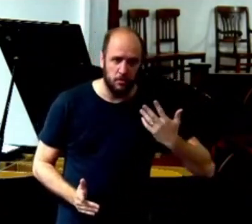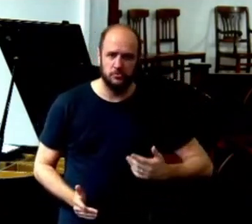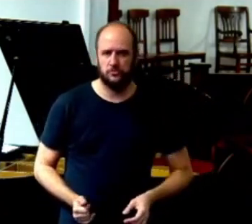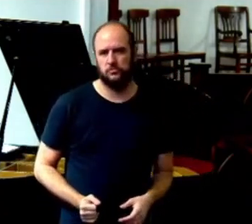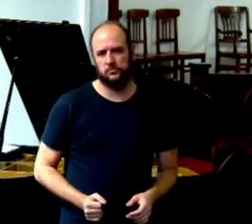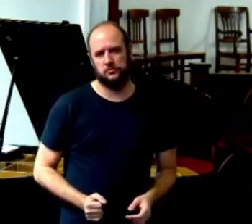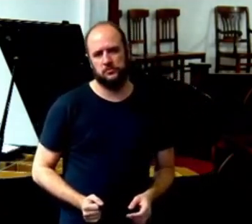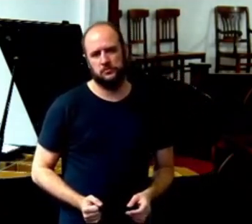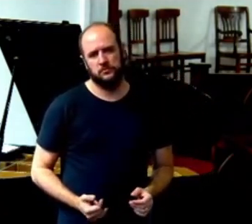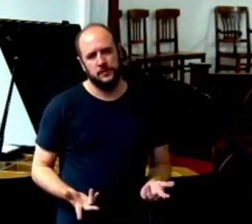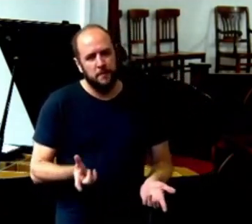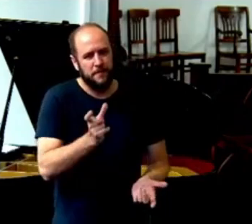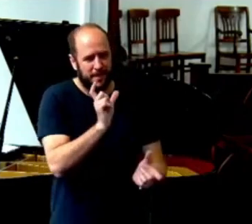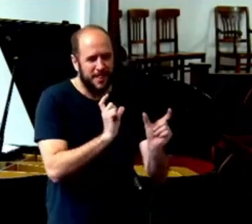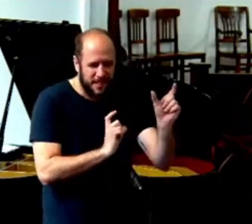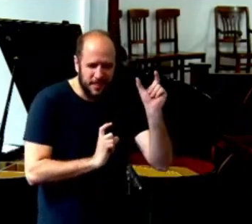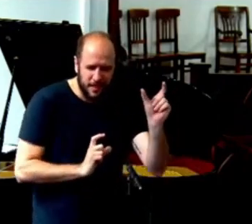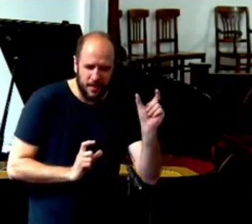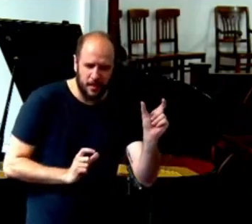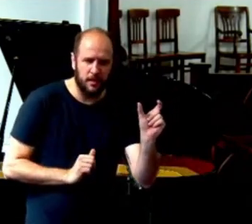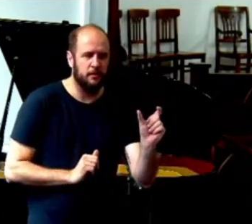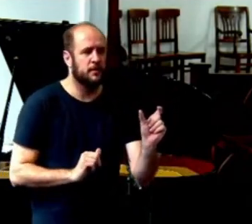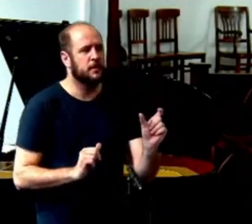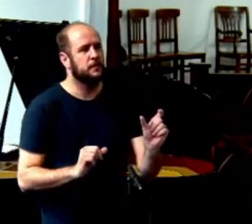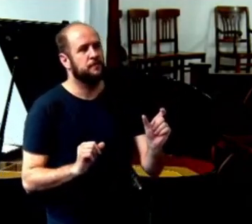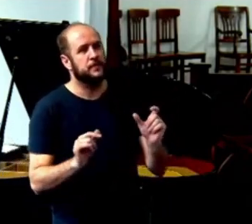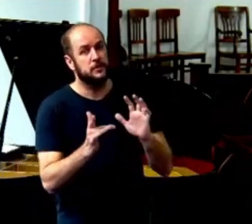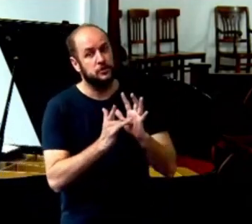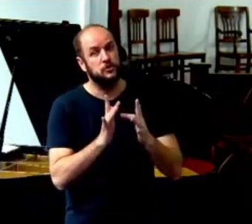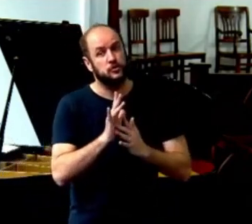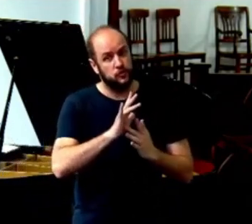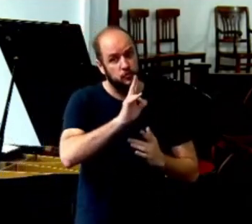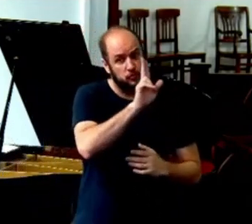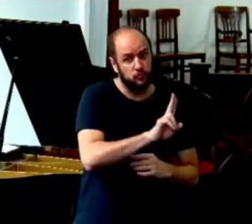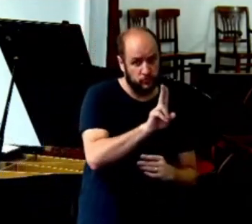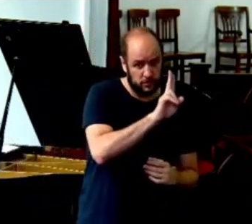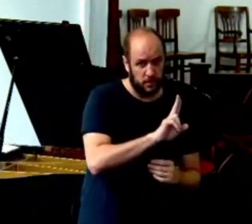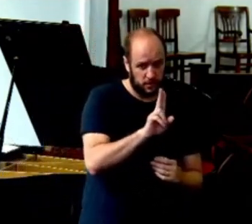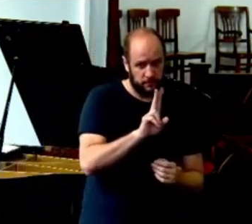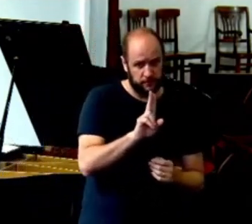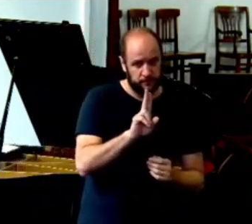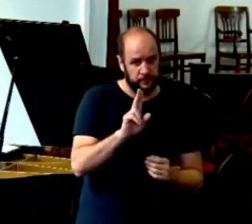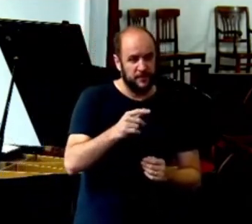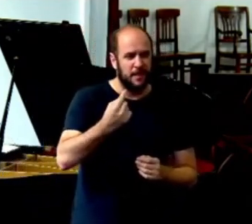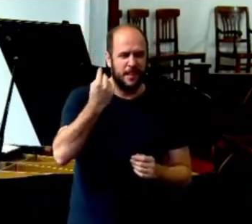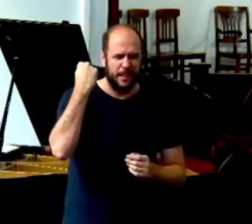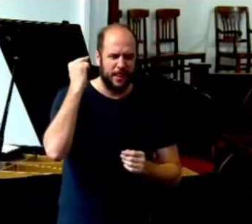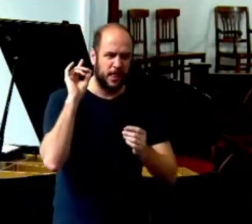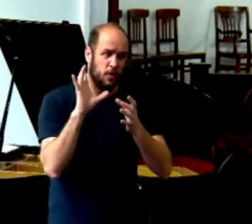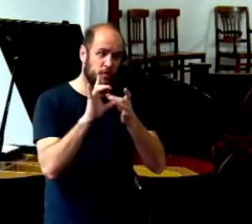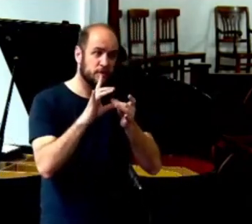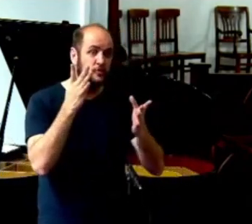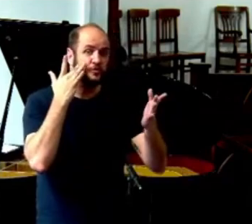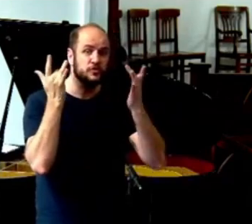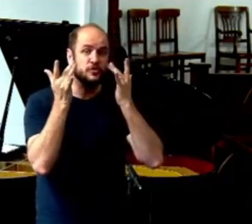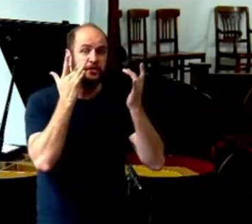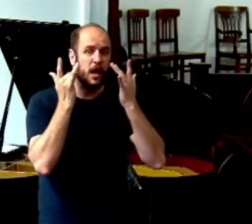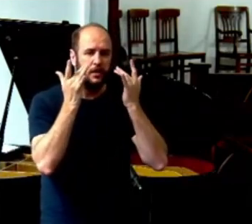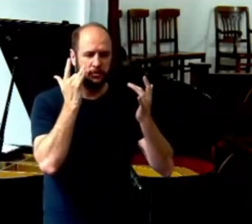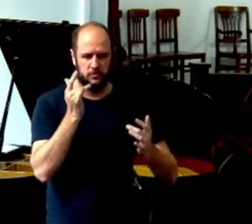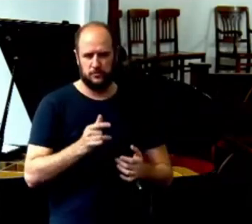Hipócritas. E esta é uma palavra que foi retirada por Jesus do contexto teatral